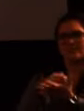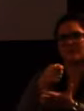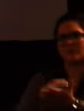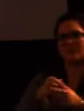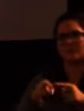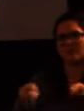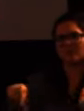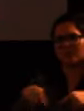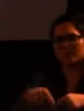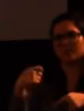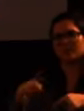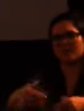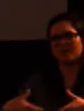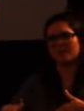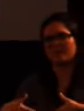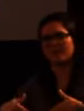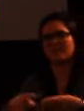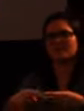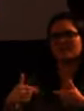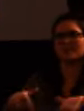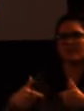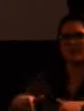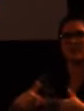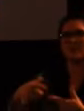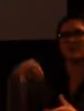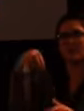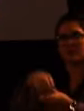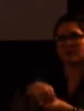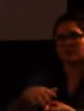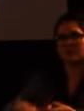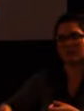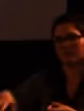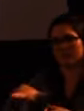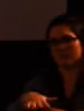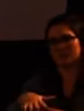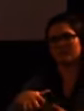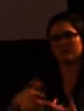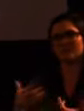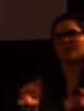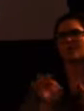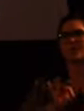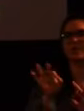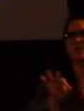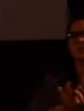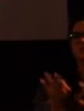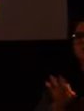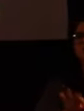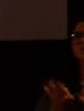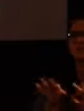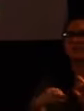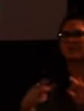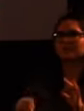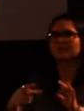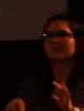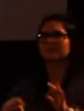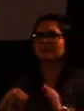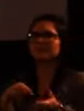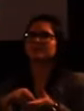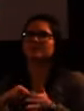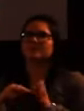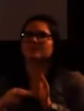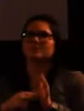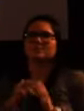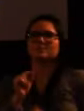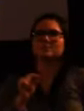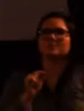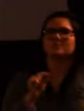destinadas a comércio e a serviços dentro de urbanizações integradas. A urbanização integrada é a figura é uma